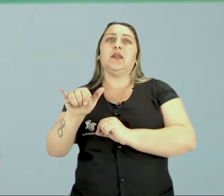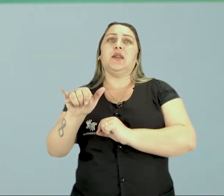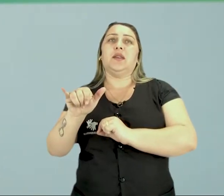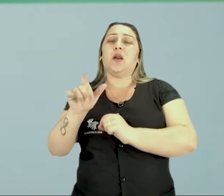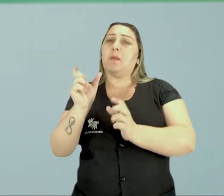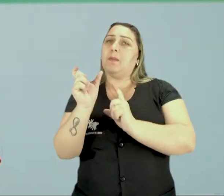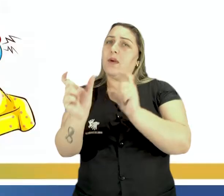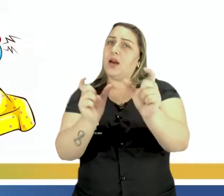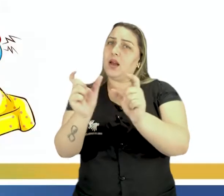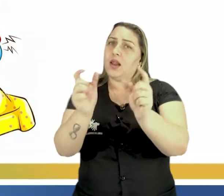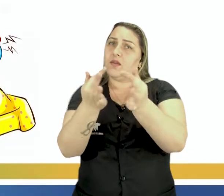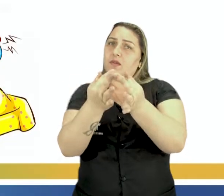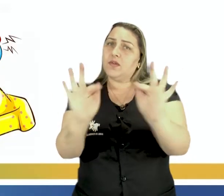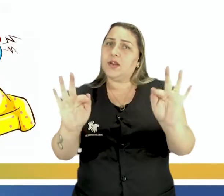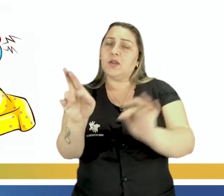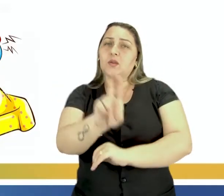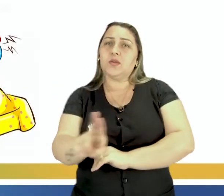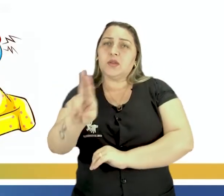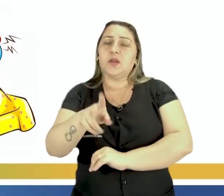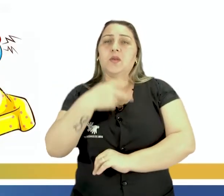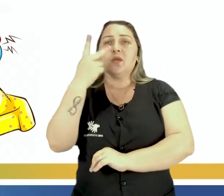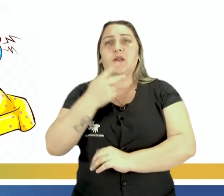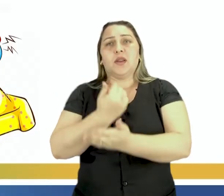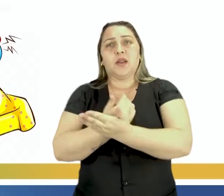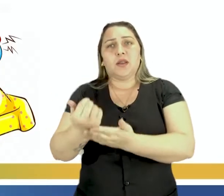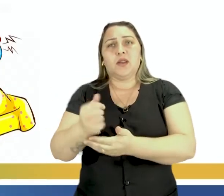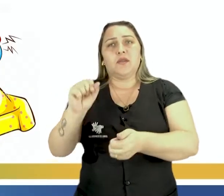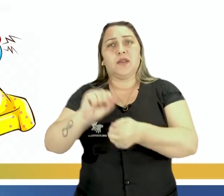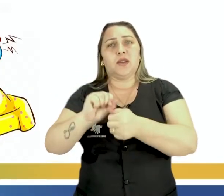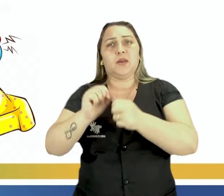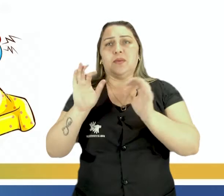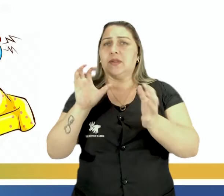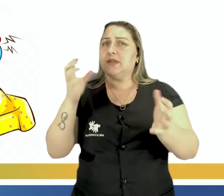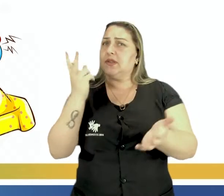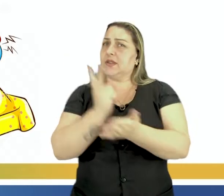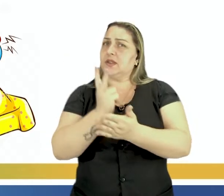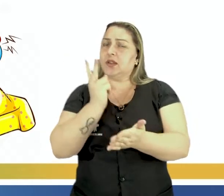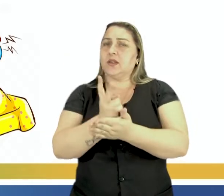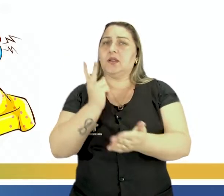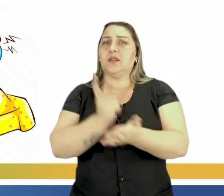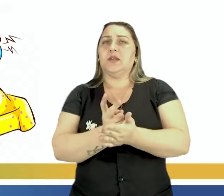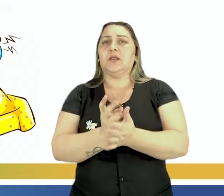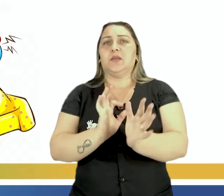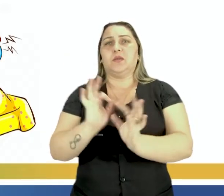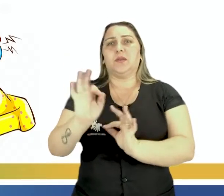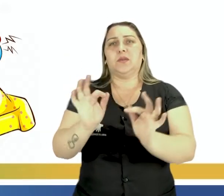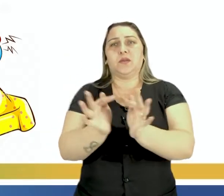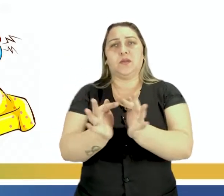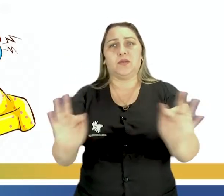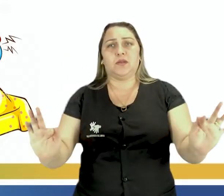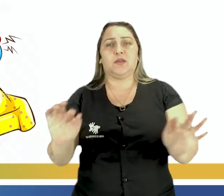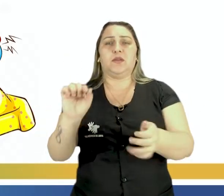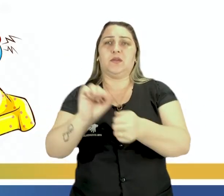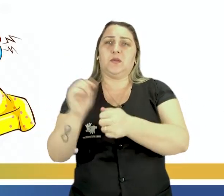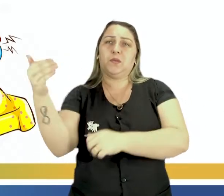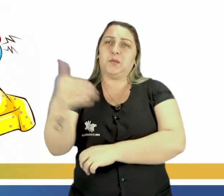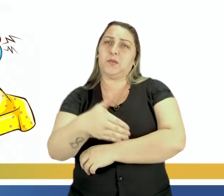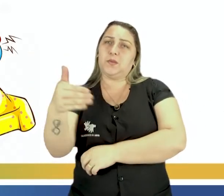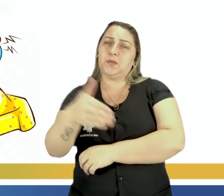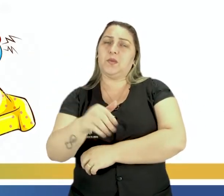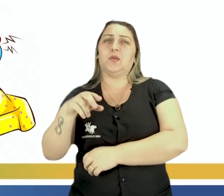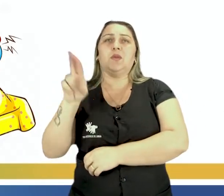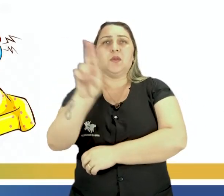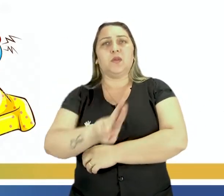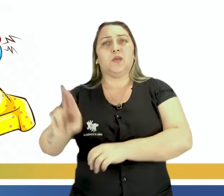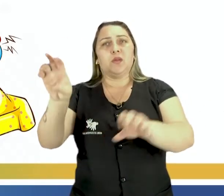palavras e frases que nós usamos para falar sobre ações que fazemos sempre. Para formar as frases que falam da rotina diária, nós